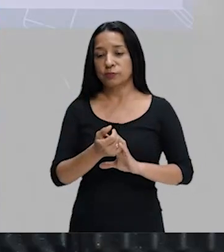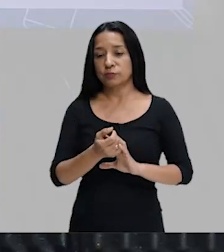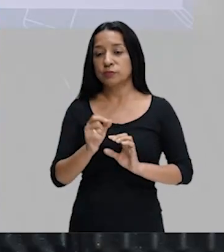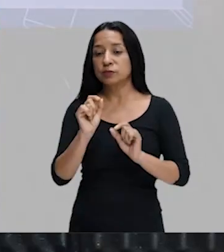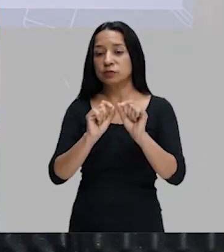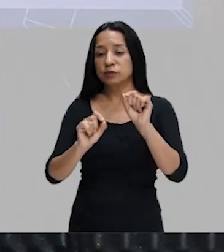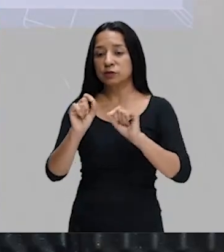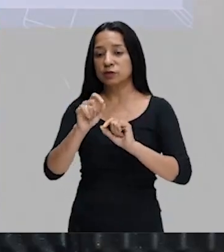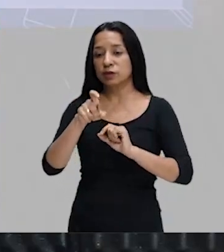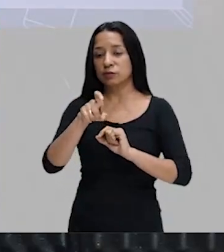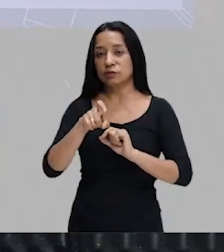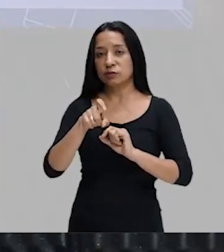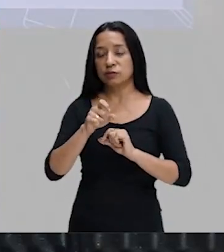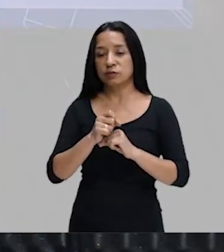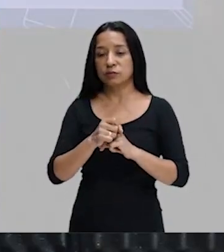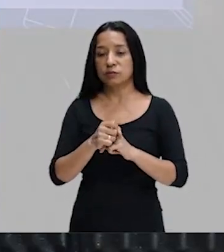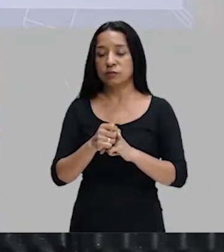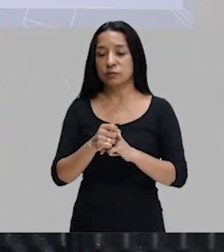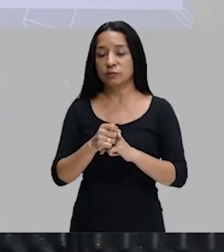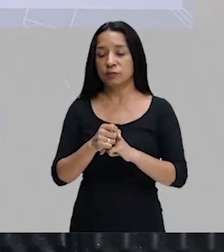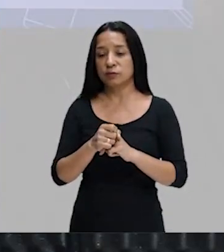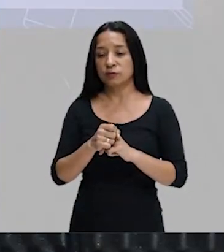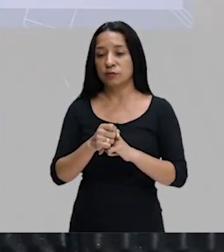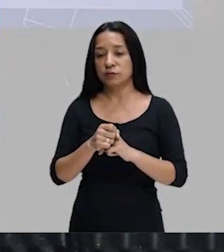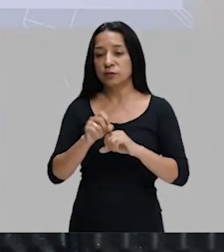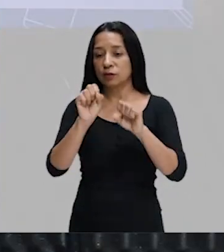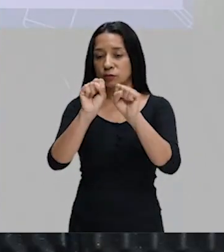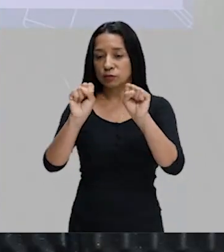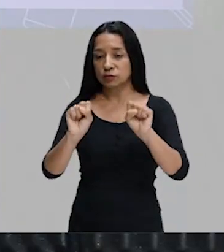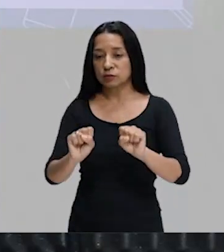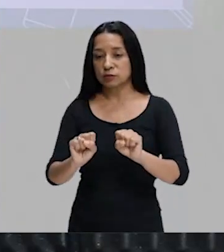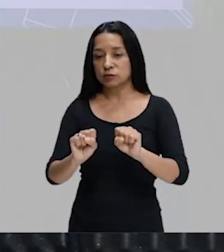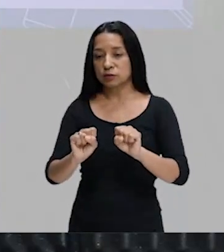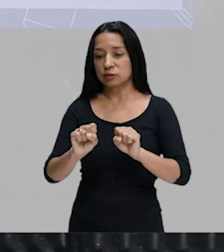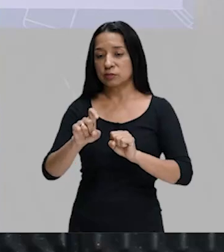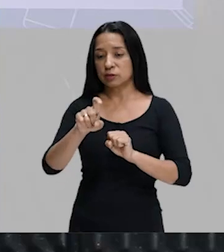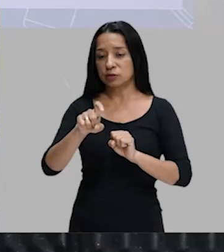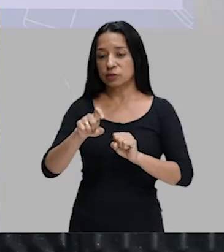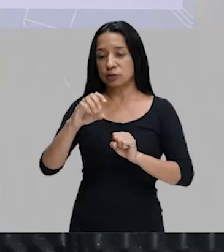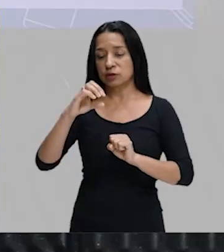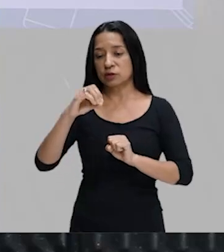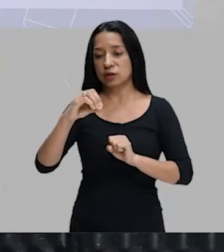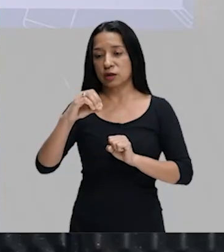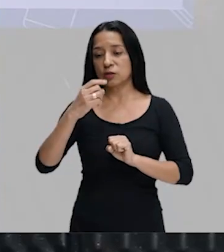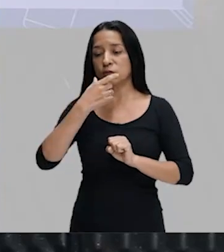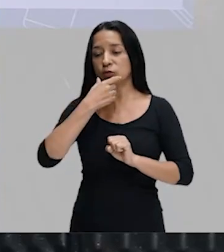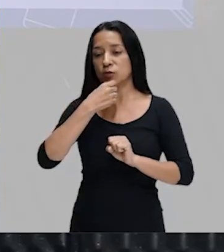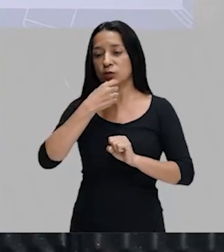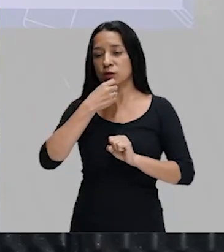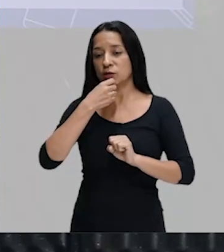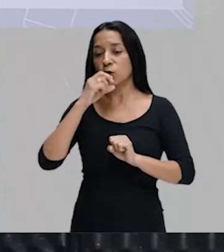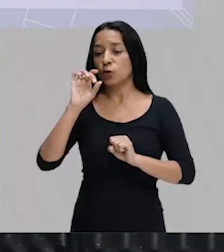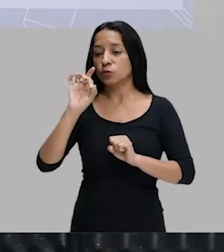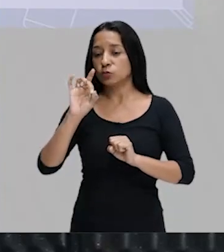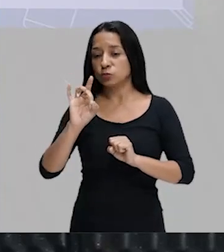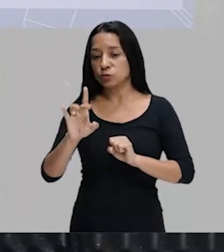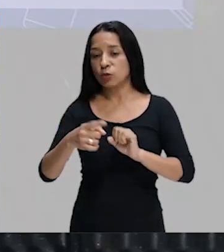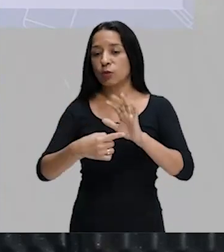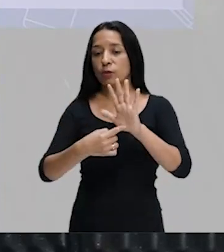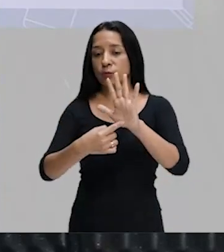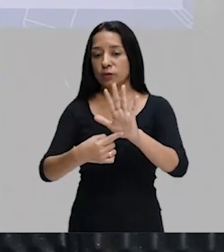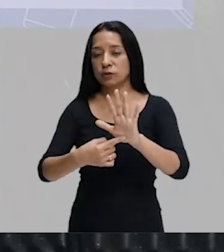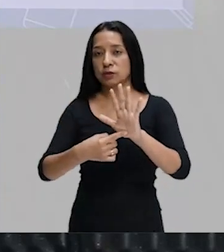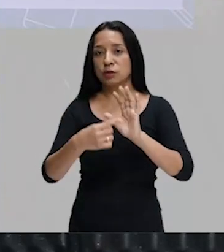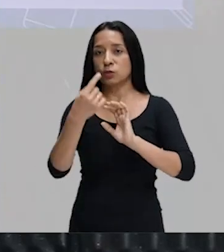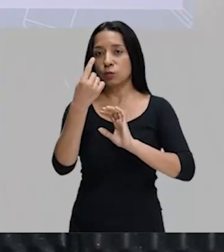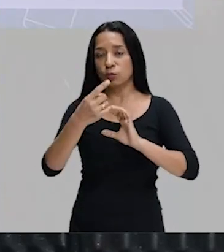é o cromossomo X. Tá, pessoal? No sistema X0, os machos só apresentam um único